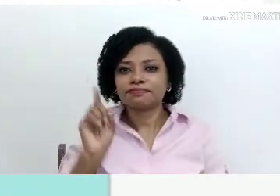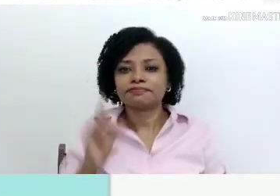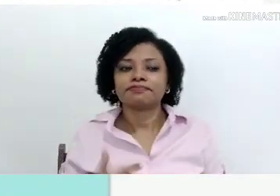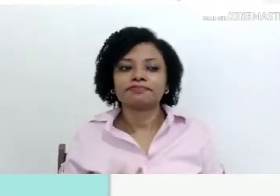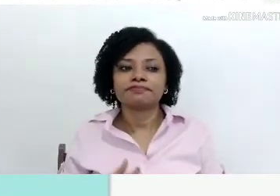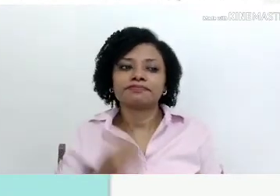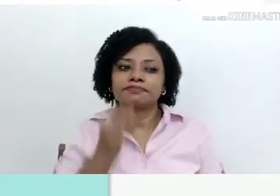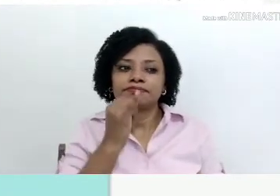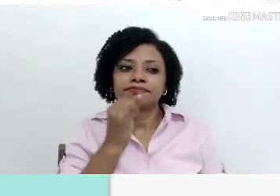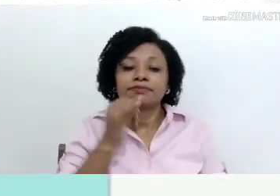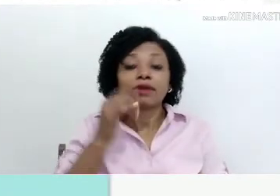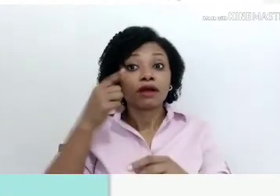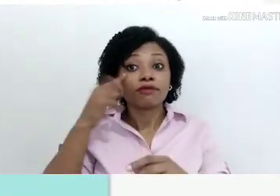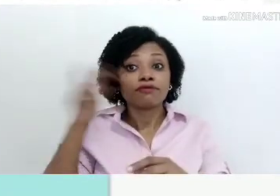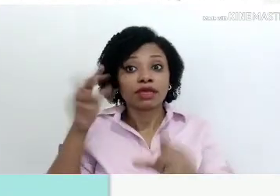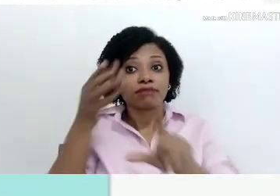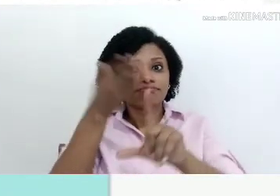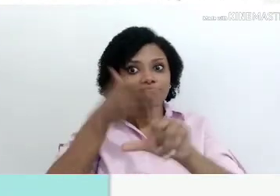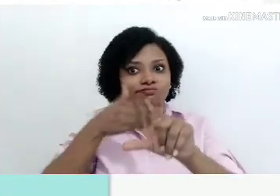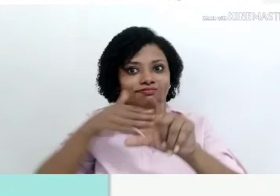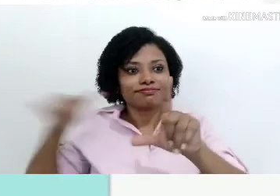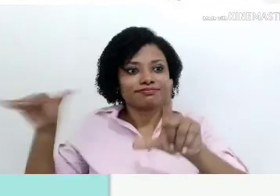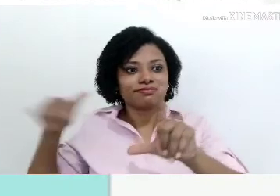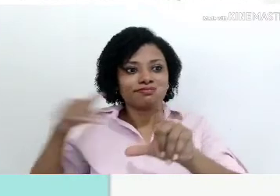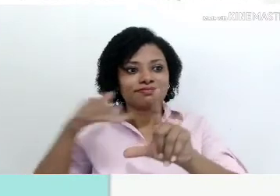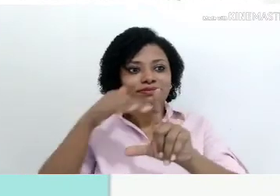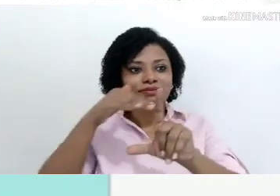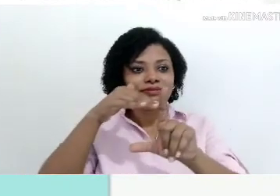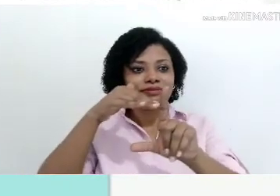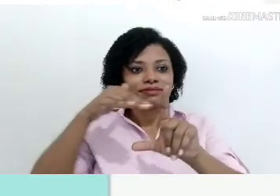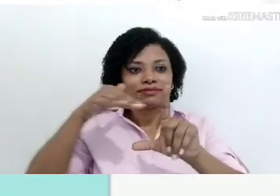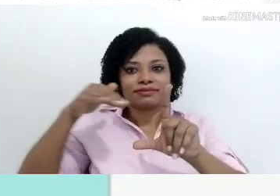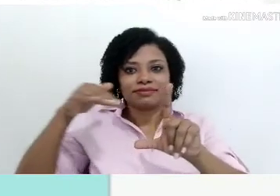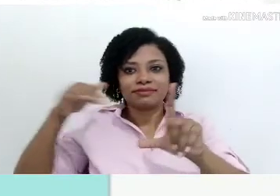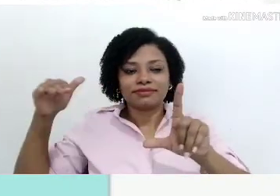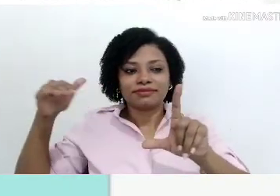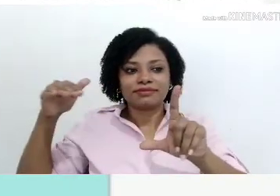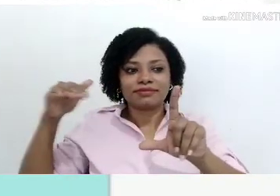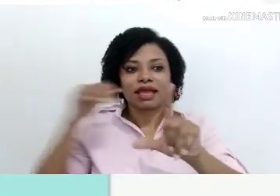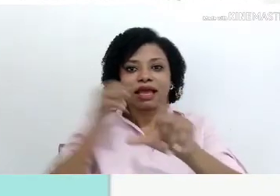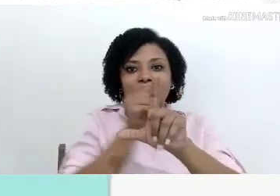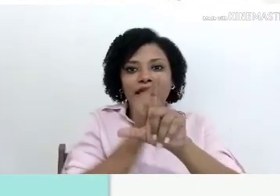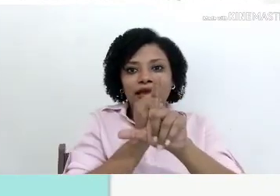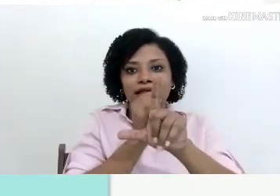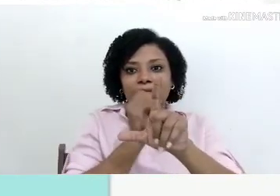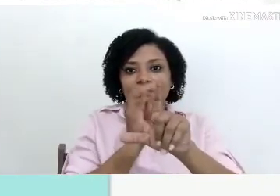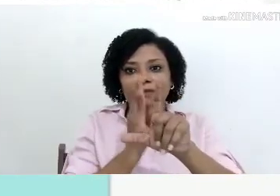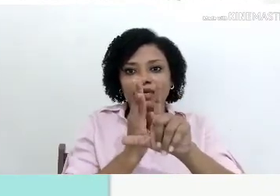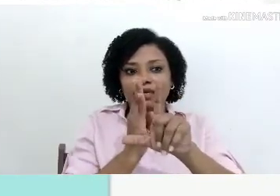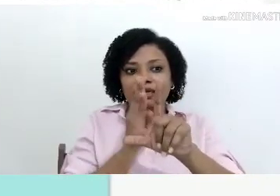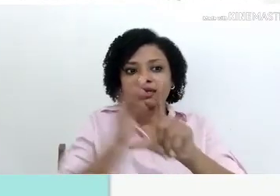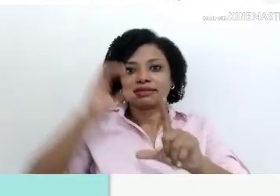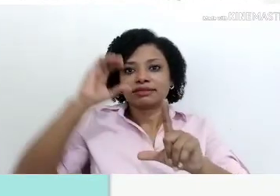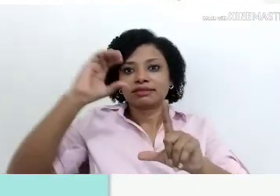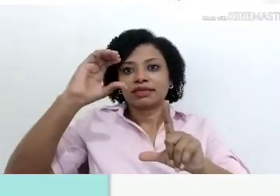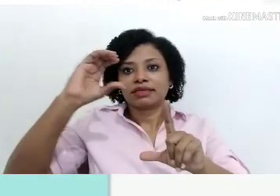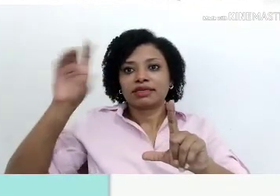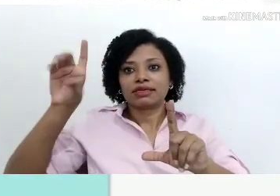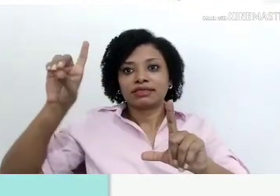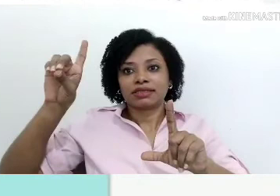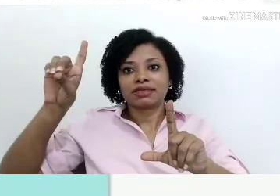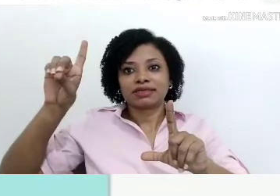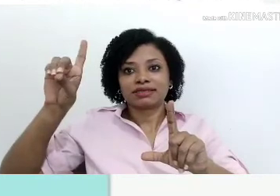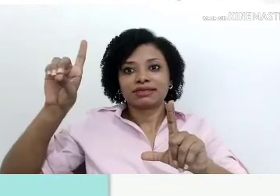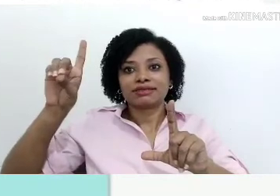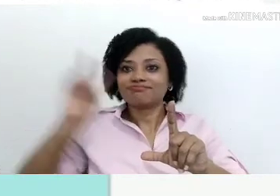ó, A mais B dando C mais D. Então, quem é meu reagente, quem é meu produto? Bom, pela lógica, A mais